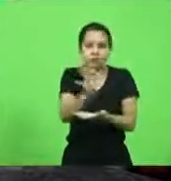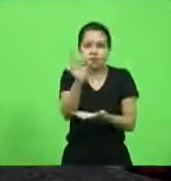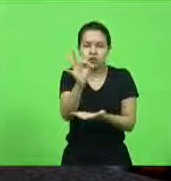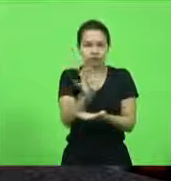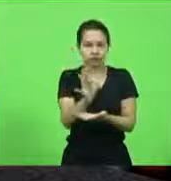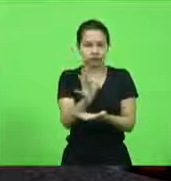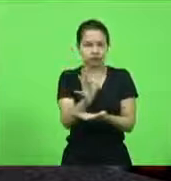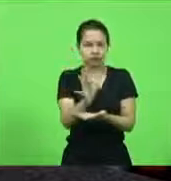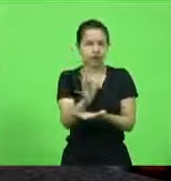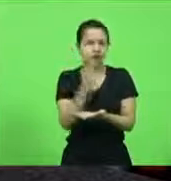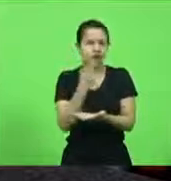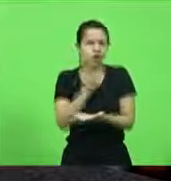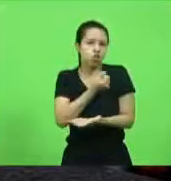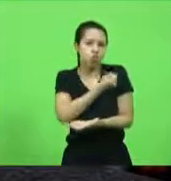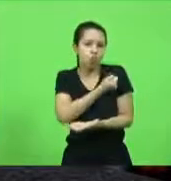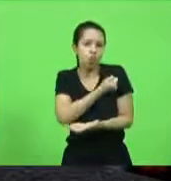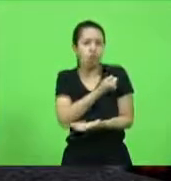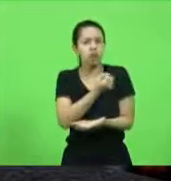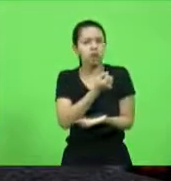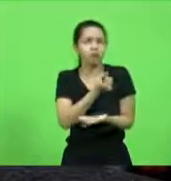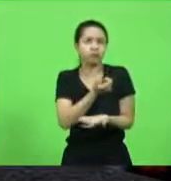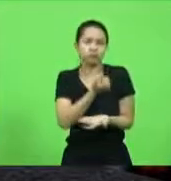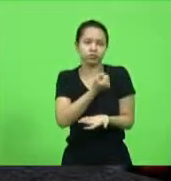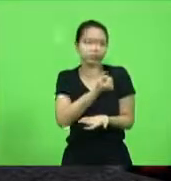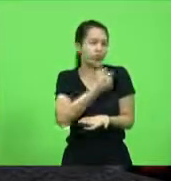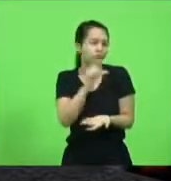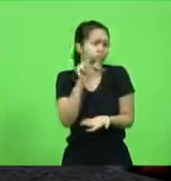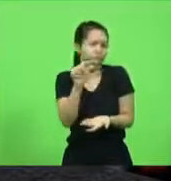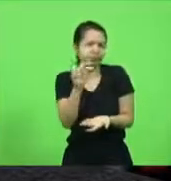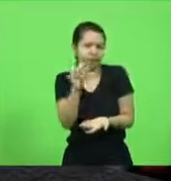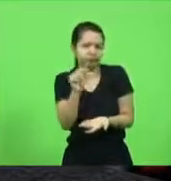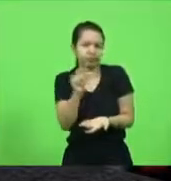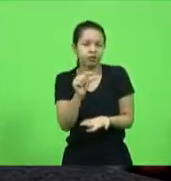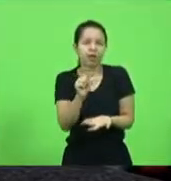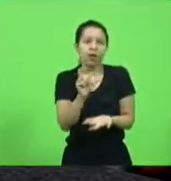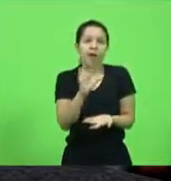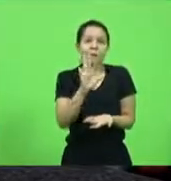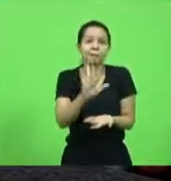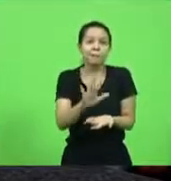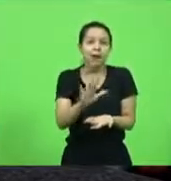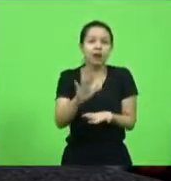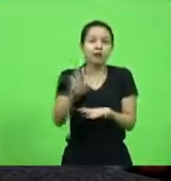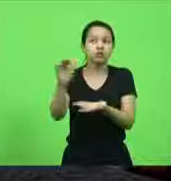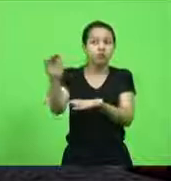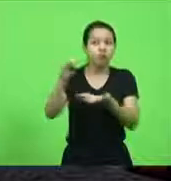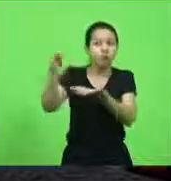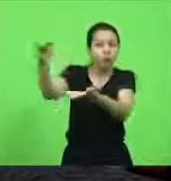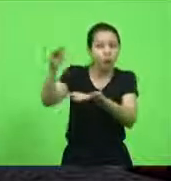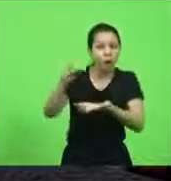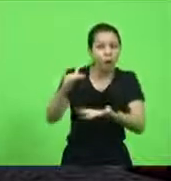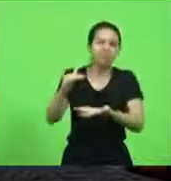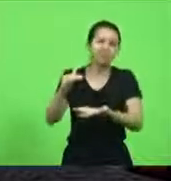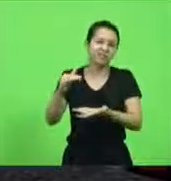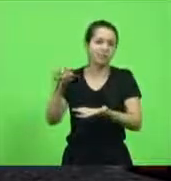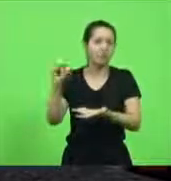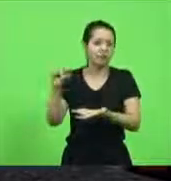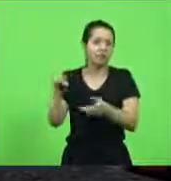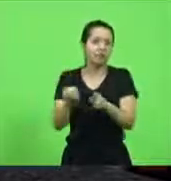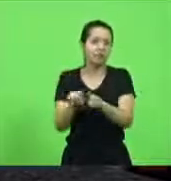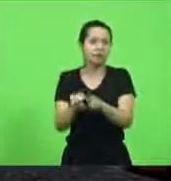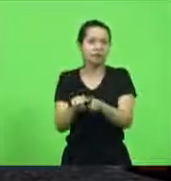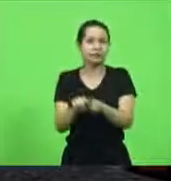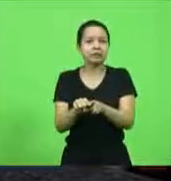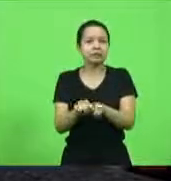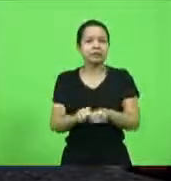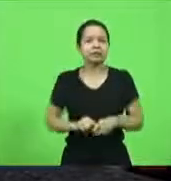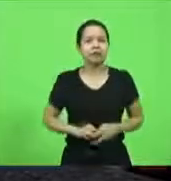é pequeníssimo, mas também foi pequeno o número das doses recebidas. Municípios que vacinam até